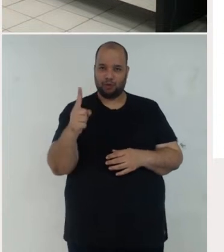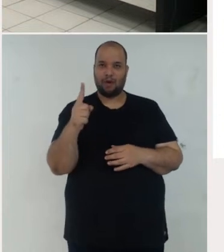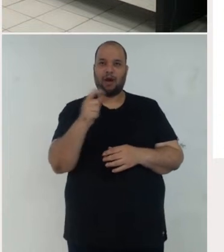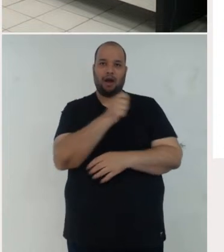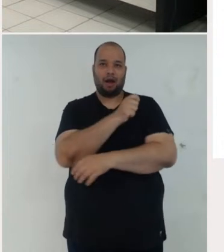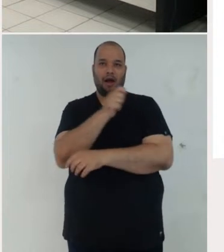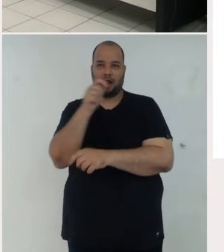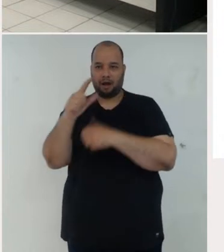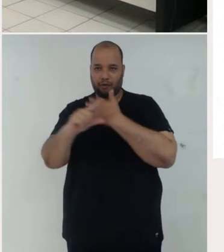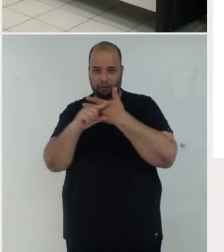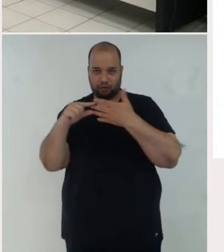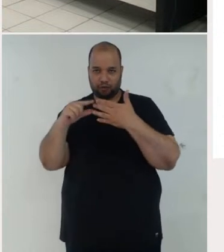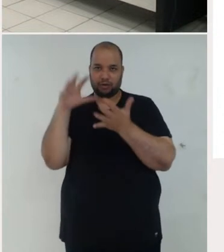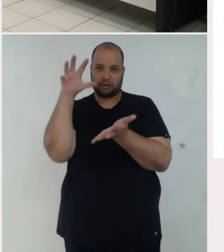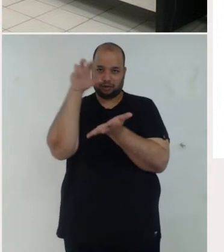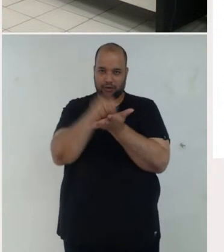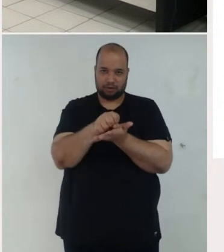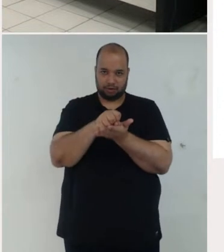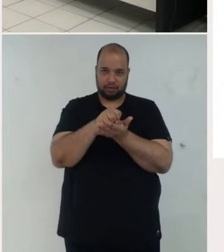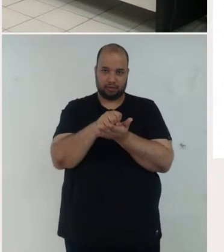autores, e